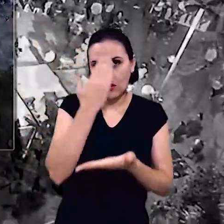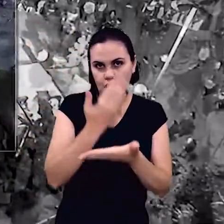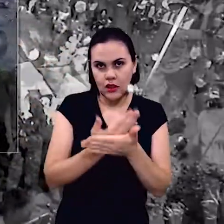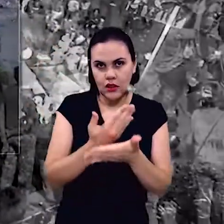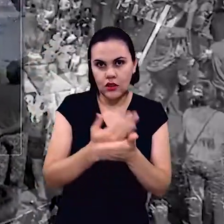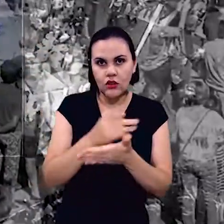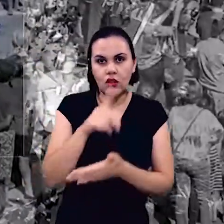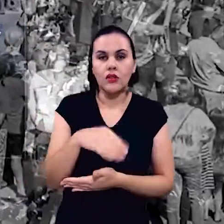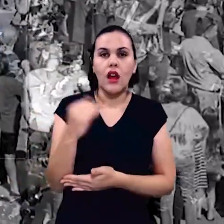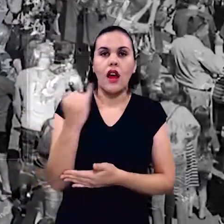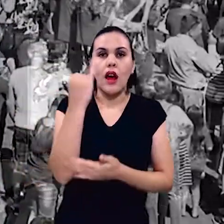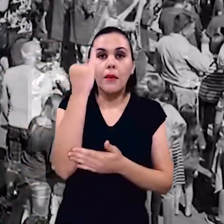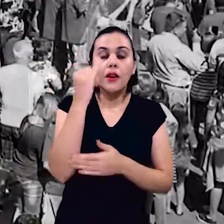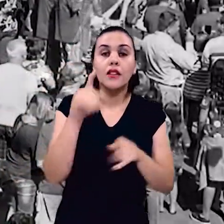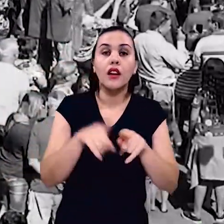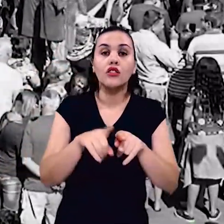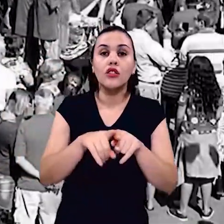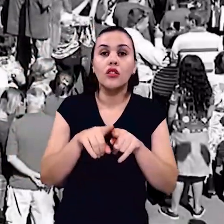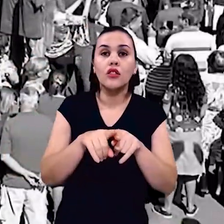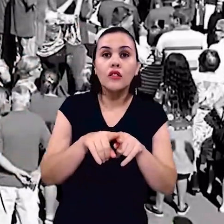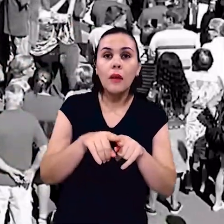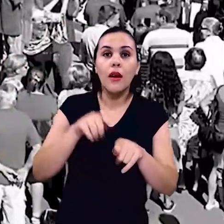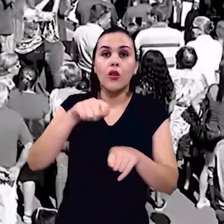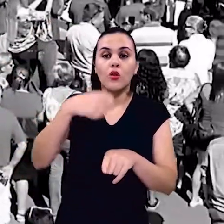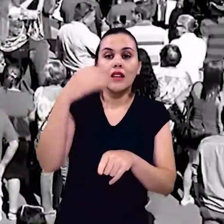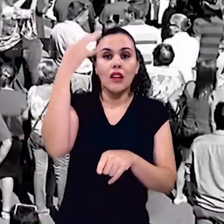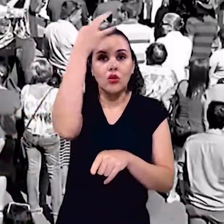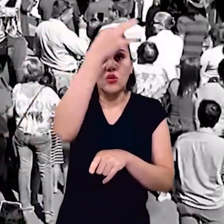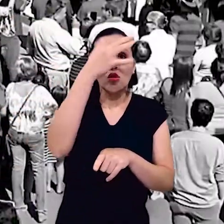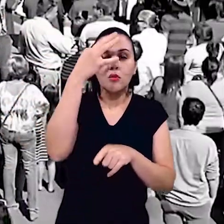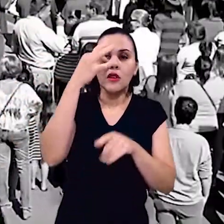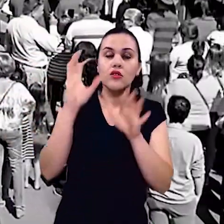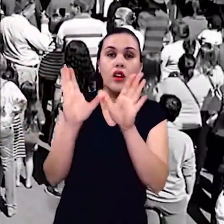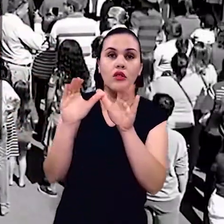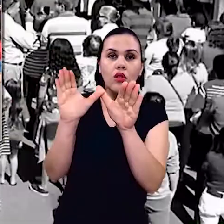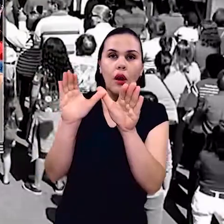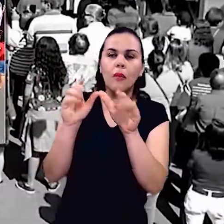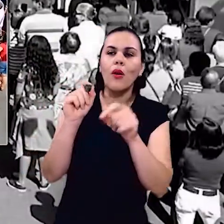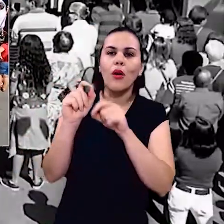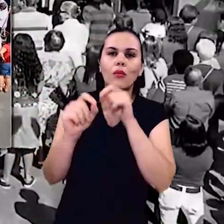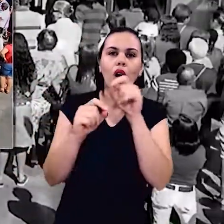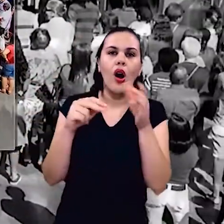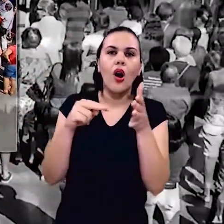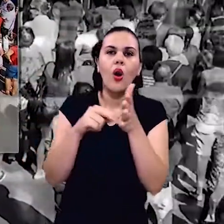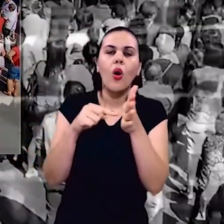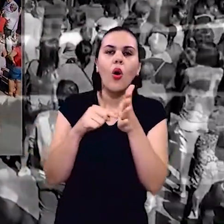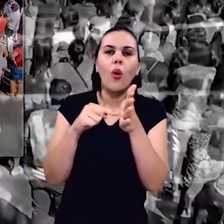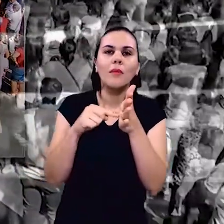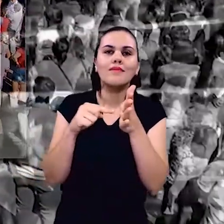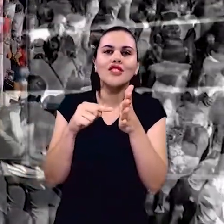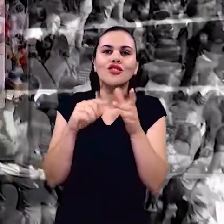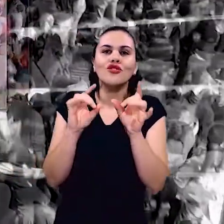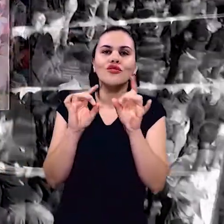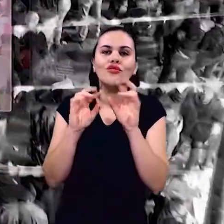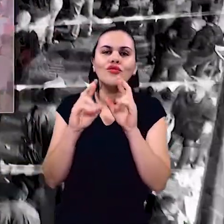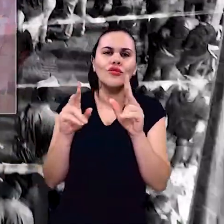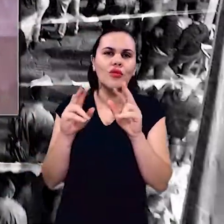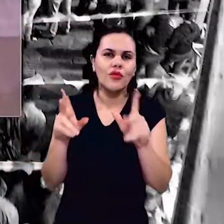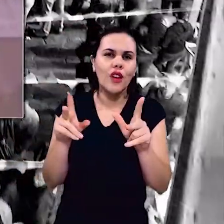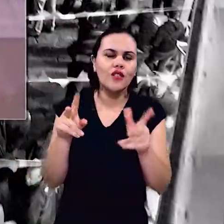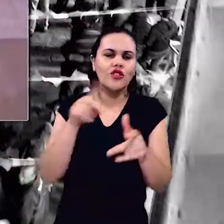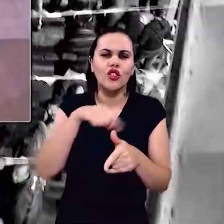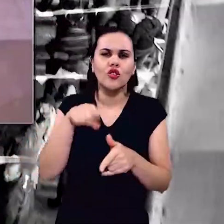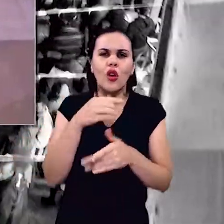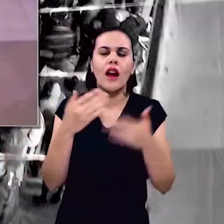importante. E a figura do Espírito Santo, ela envolve coisas muito, muito além daquilo que a gente